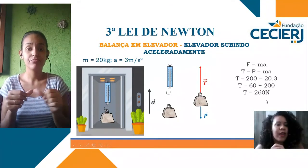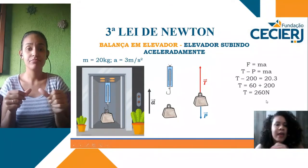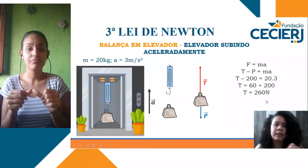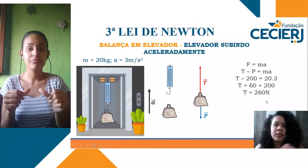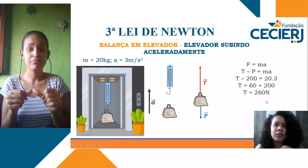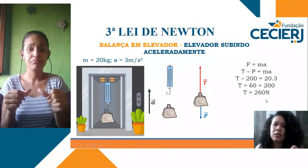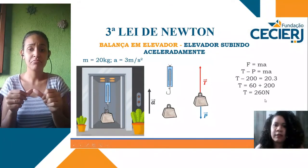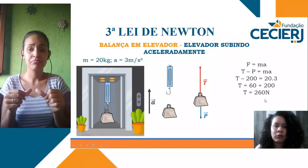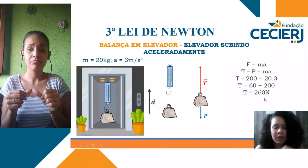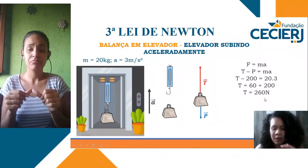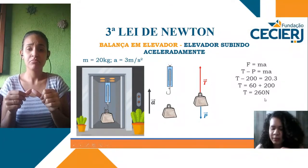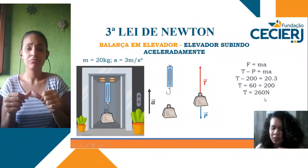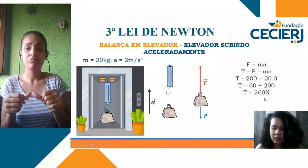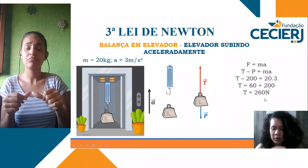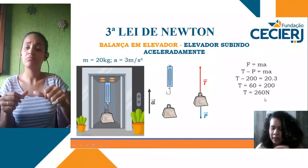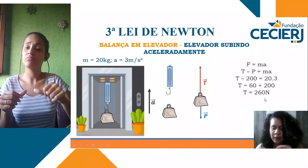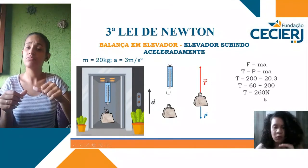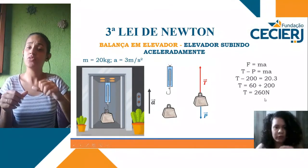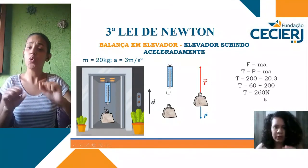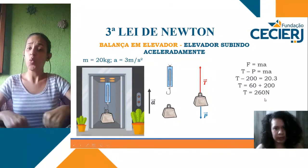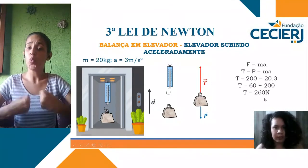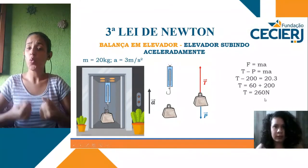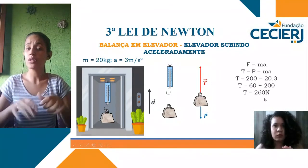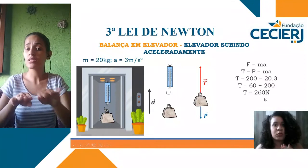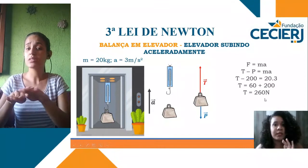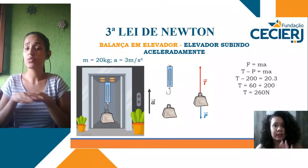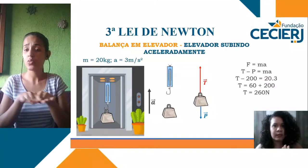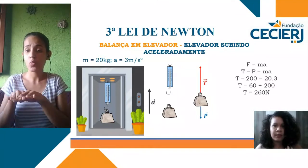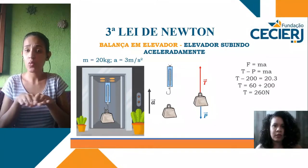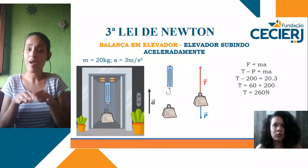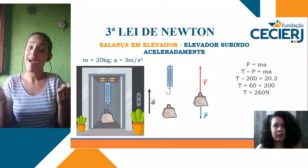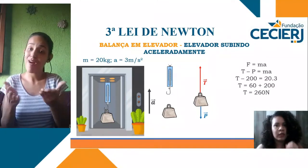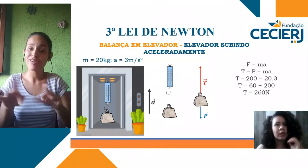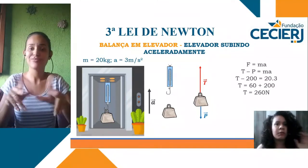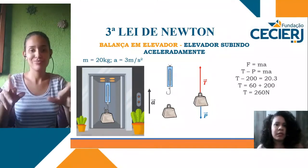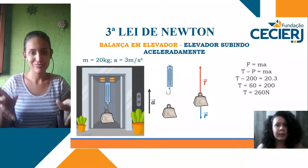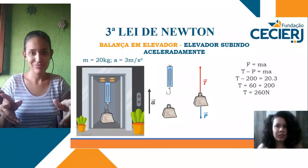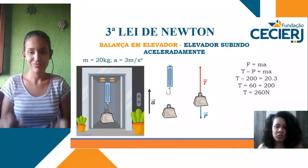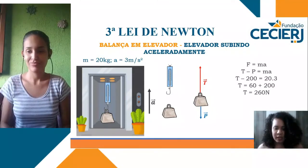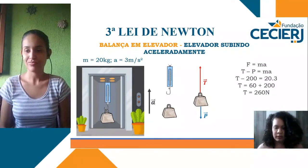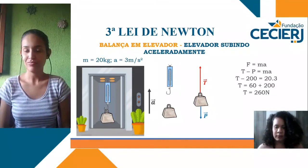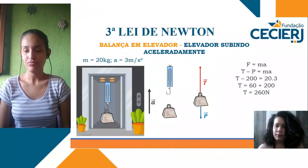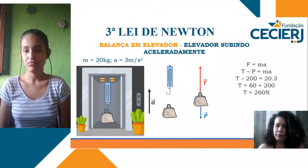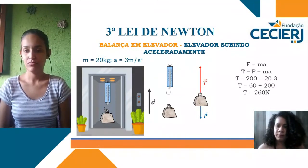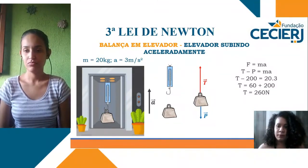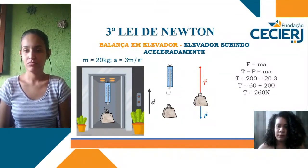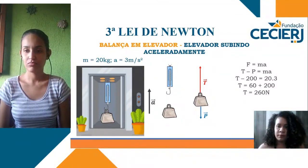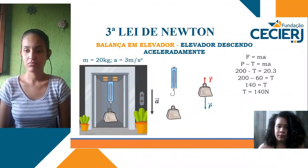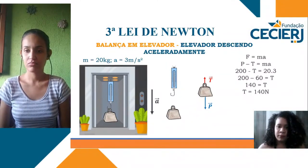newtons. Essa questão de elevador é uma questão que cai com frequência, então a gente precisa saber resolver minimamente ela.